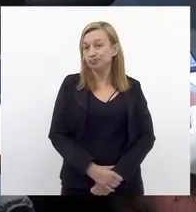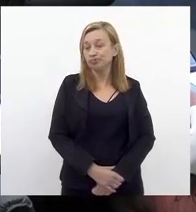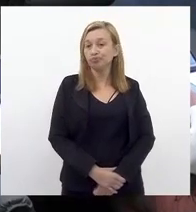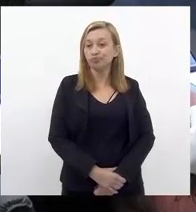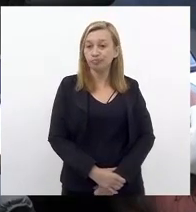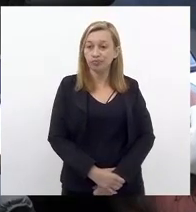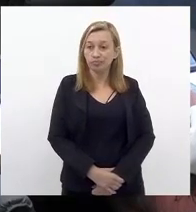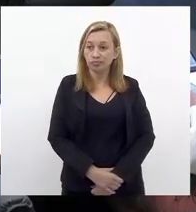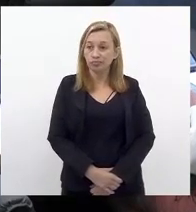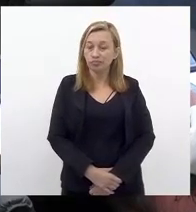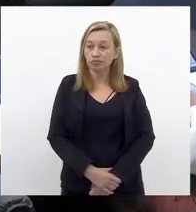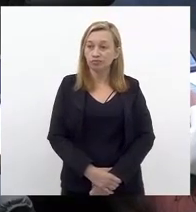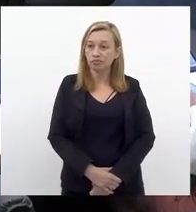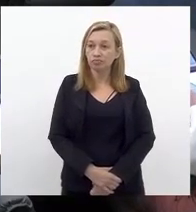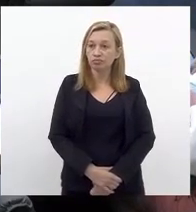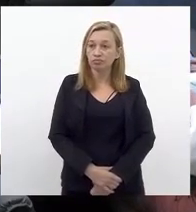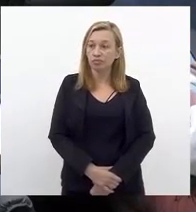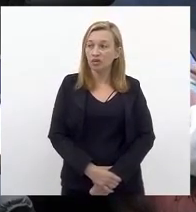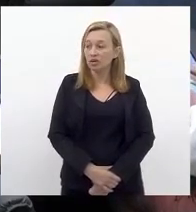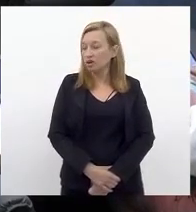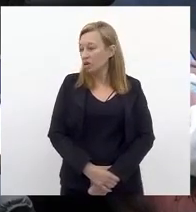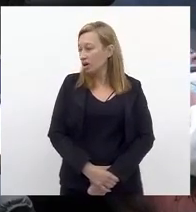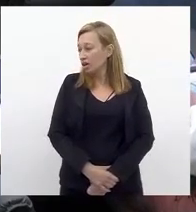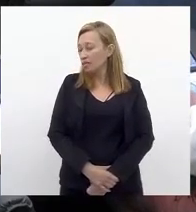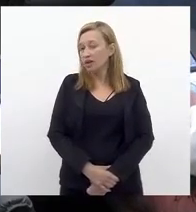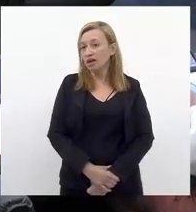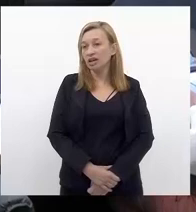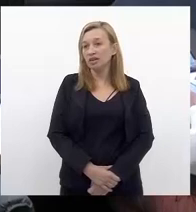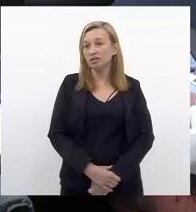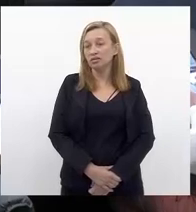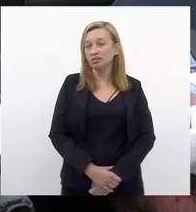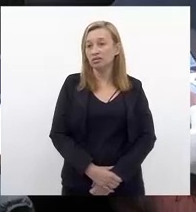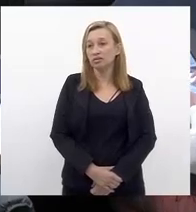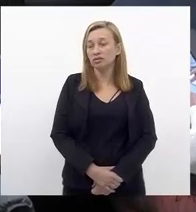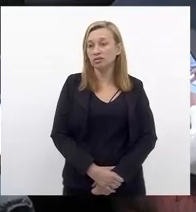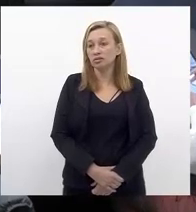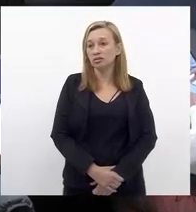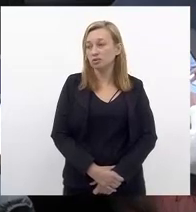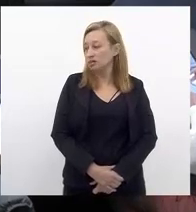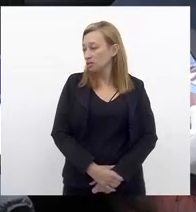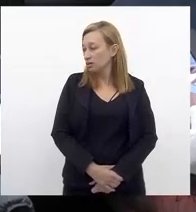E aí E aí